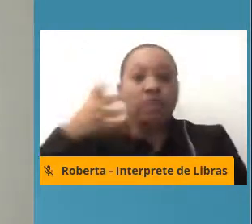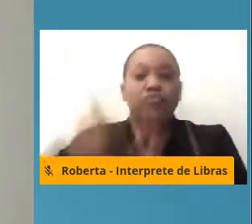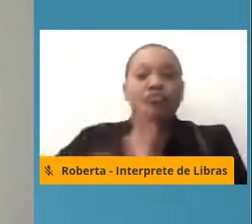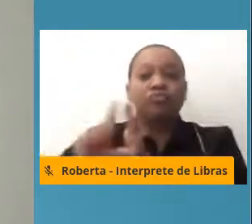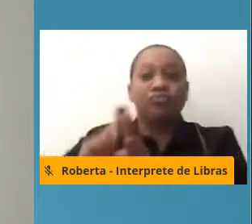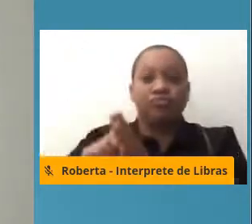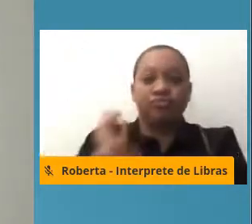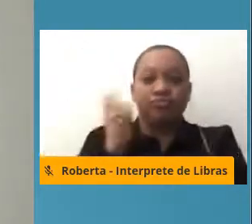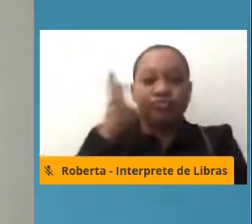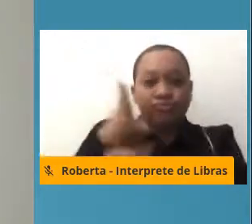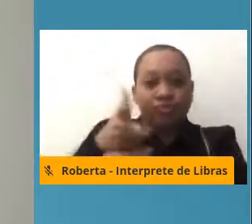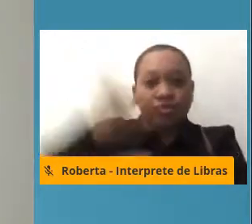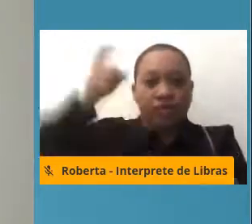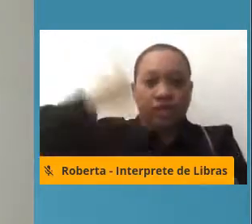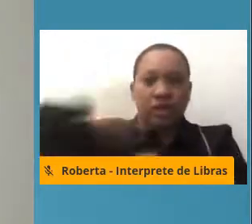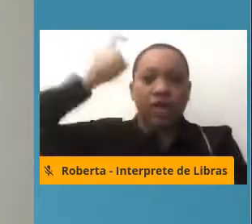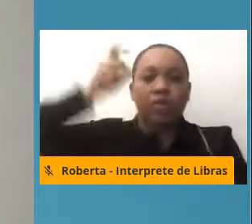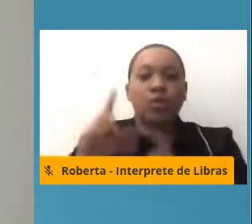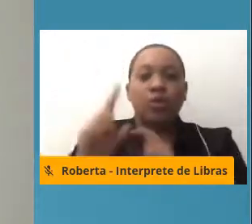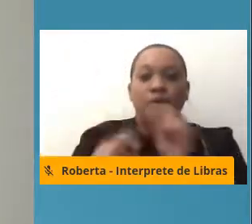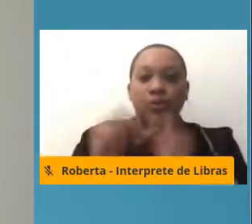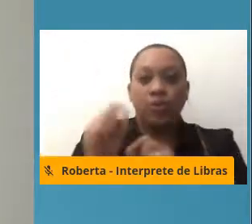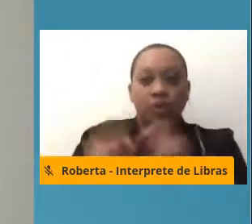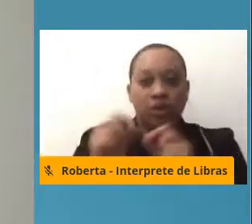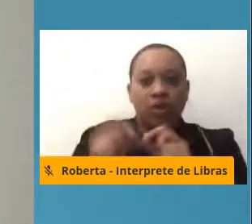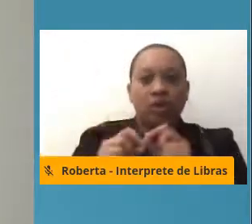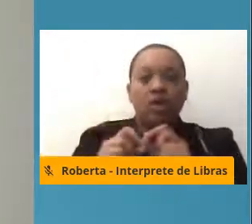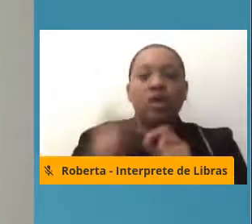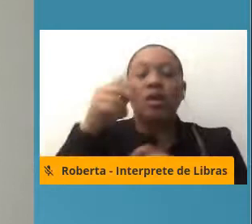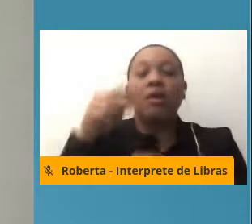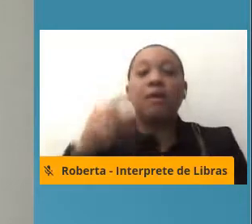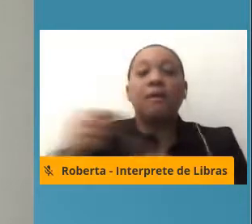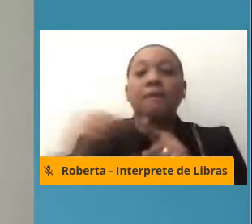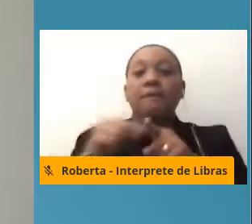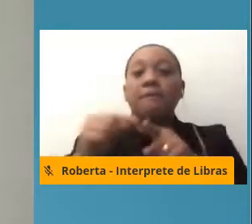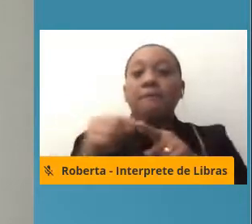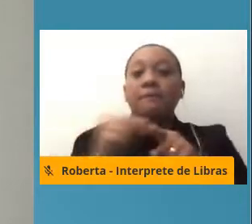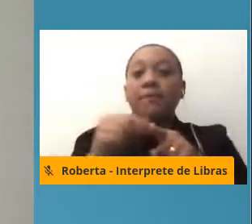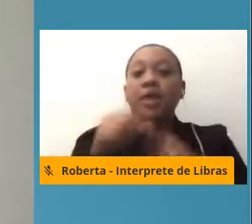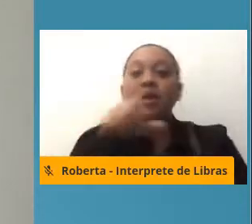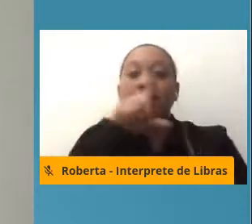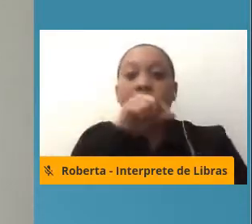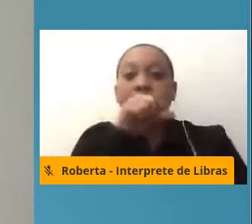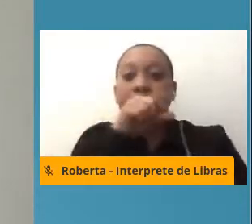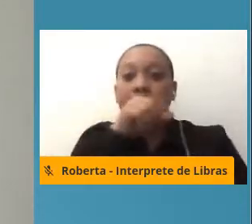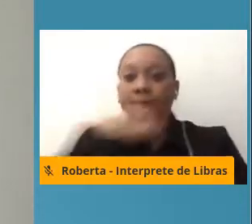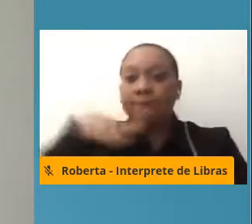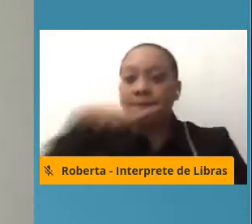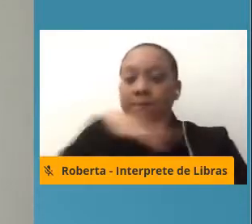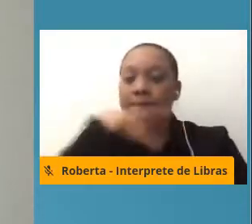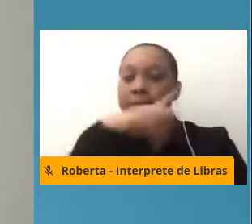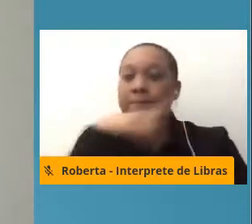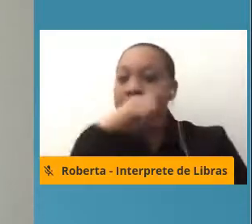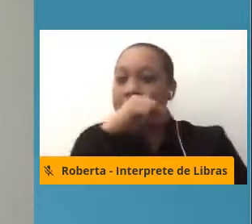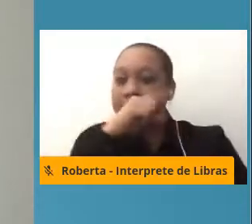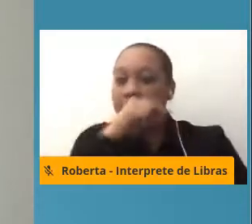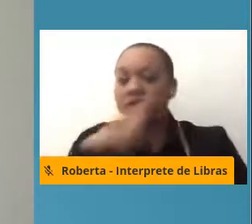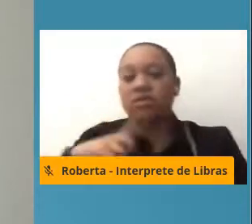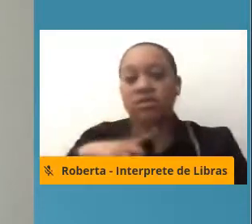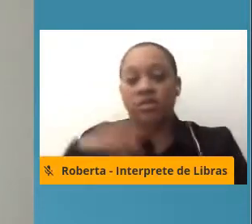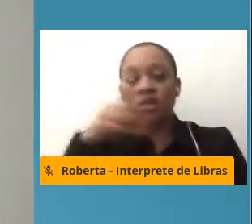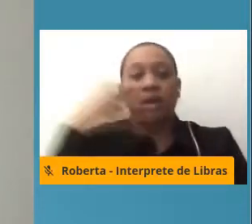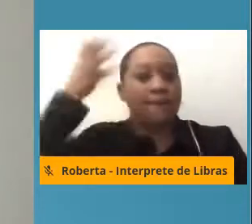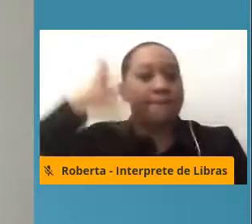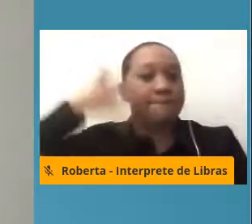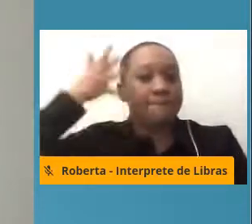Pinheiro, daquelas rachaduras no bairro do Pinheiro, nos bairros ali do entorno também. Uma palestra